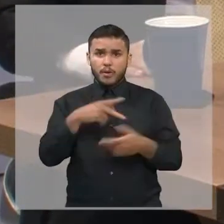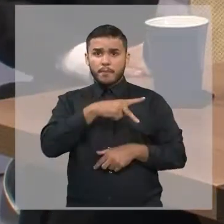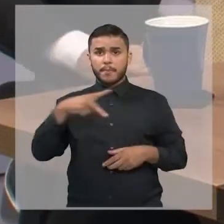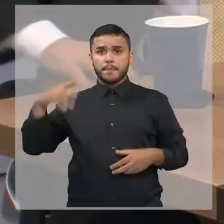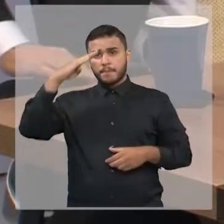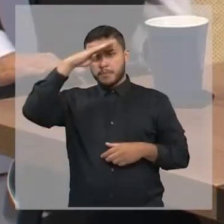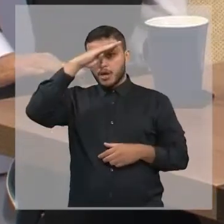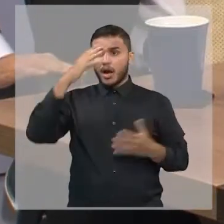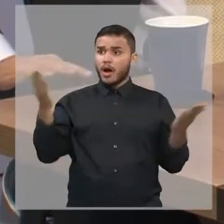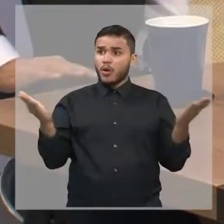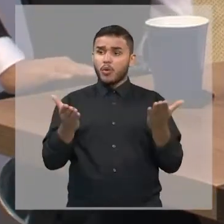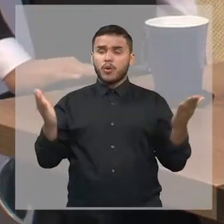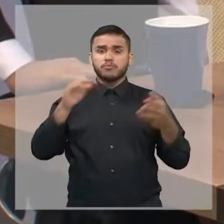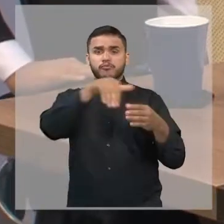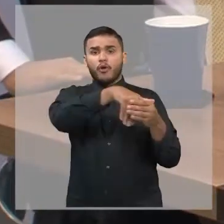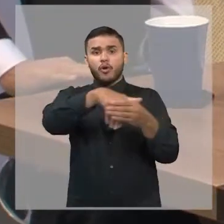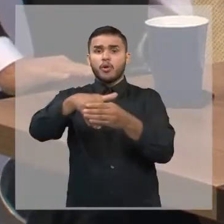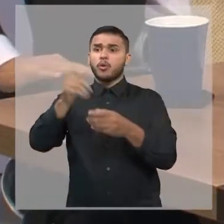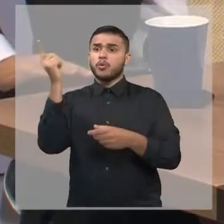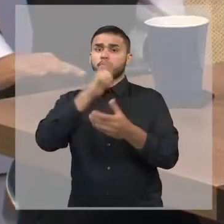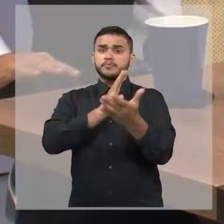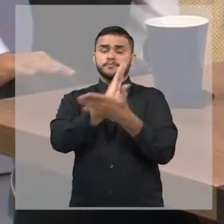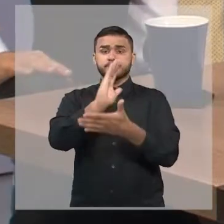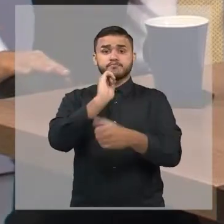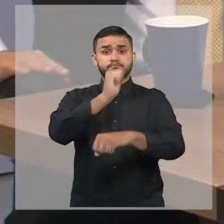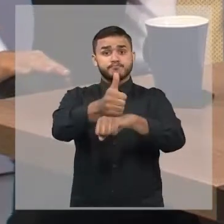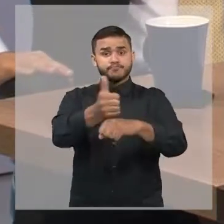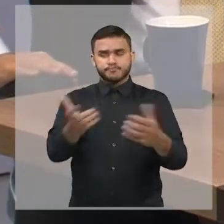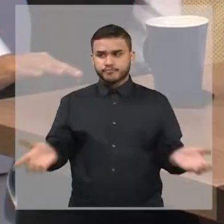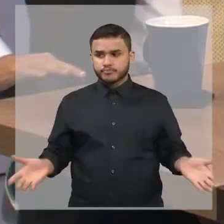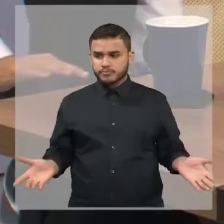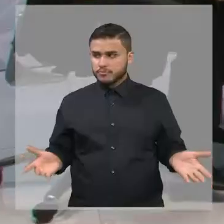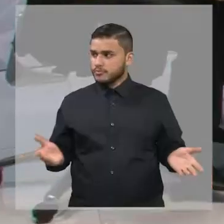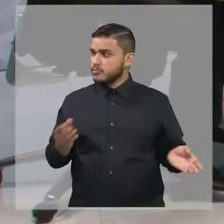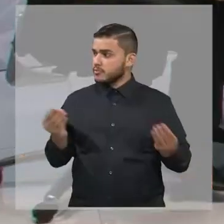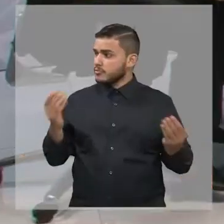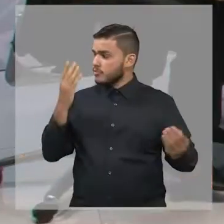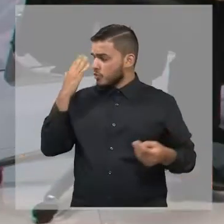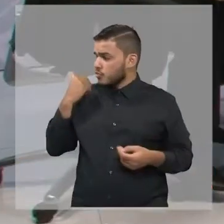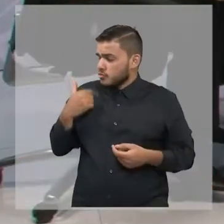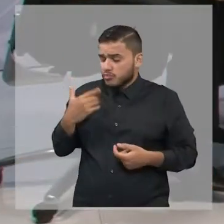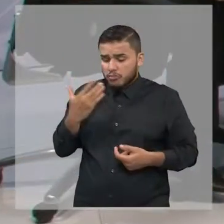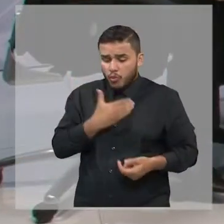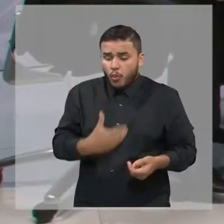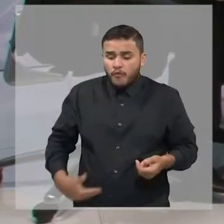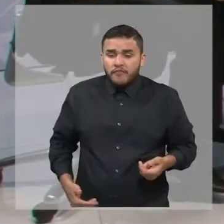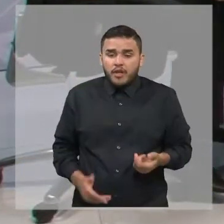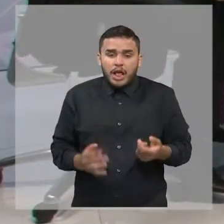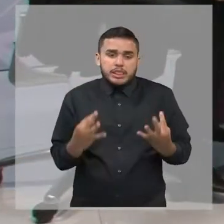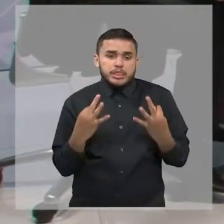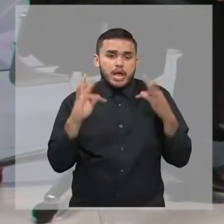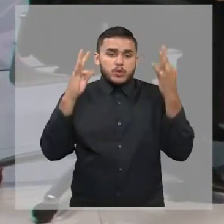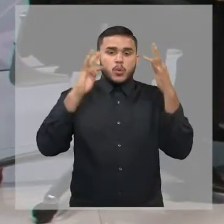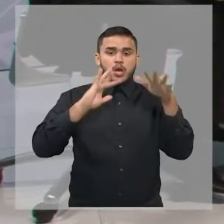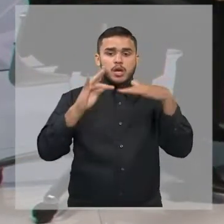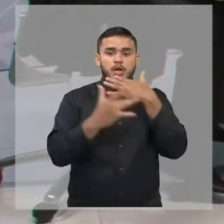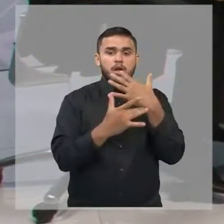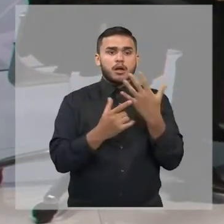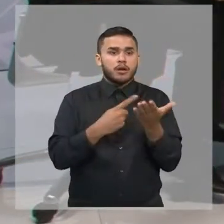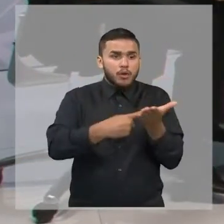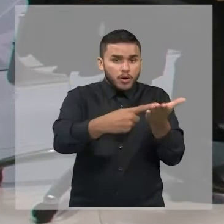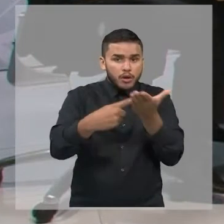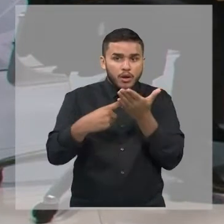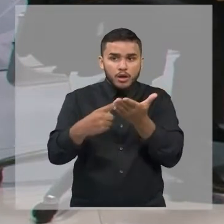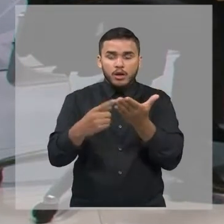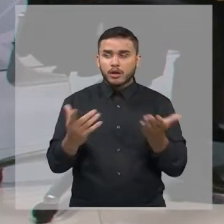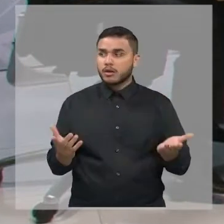tinha. Não elegia presidente desse jeito, como na Praça do Ferreira. Só que a gente não sabe como é que vai ser esse governo digital. Realmente eu não sei. Bem, porque eles têm que passar na Câmara, tem que combinar